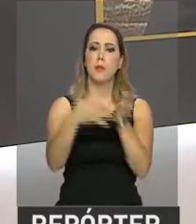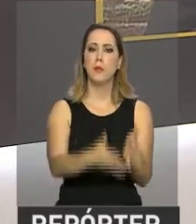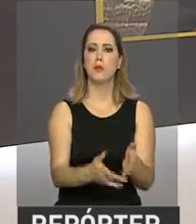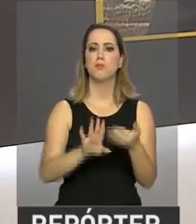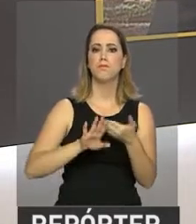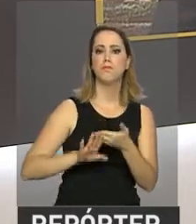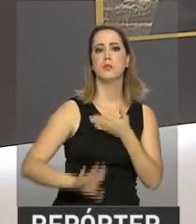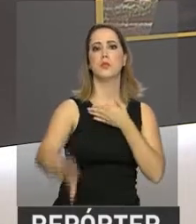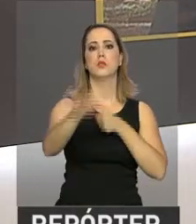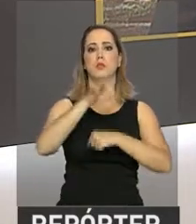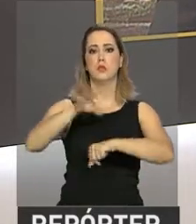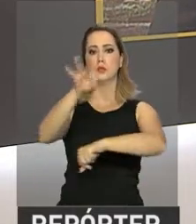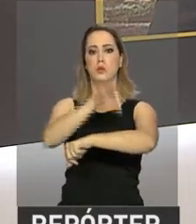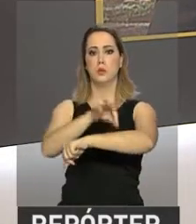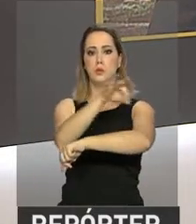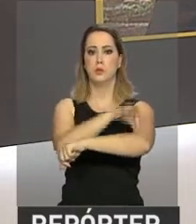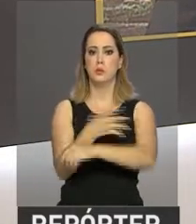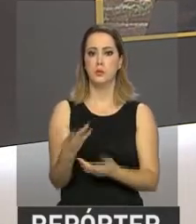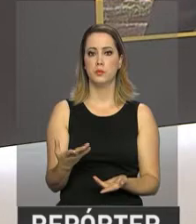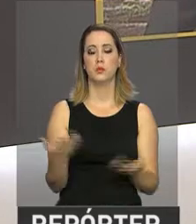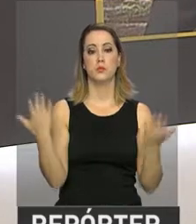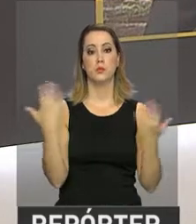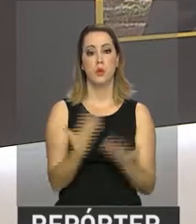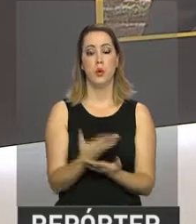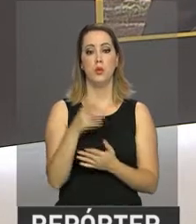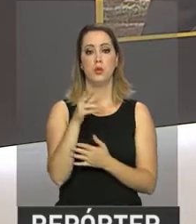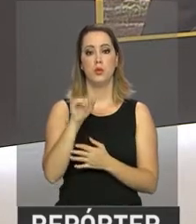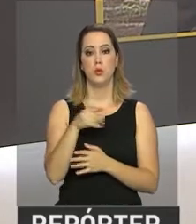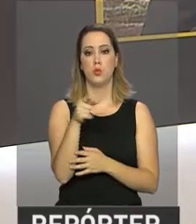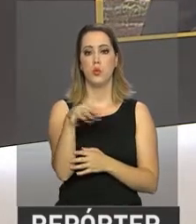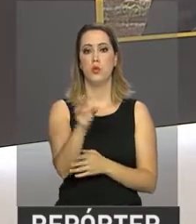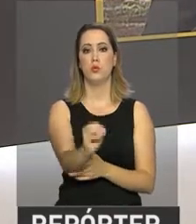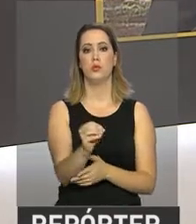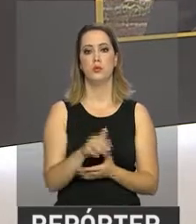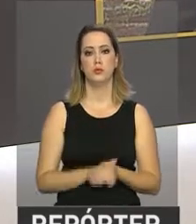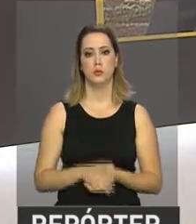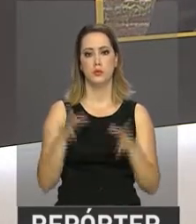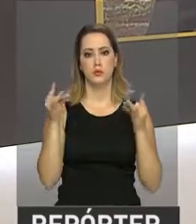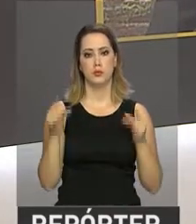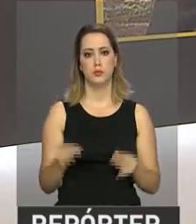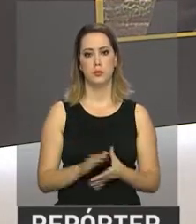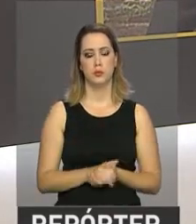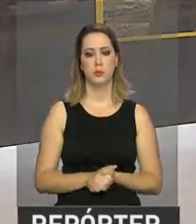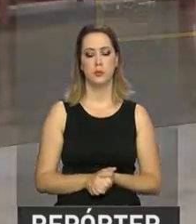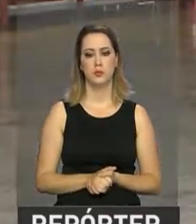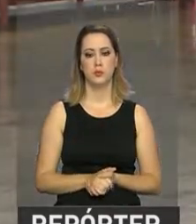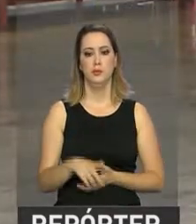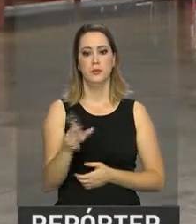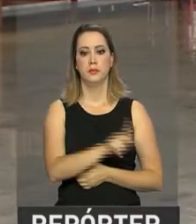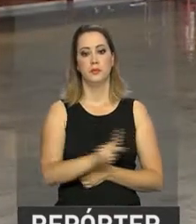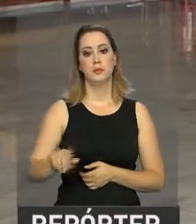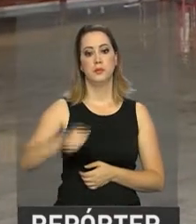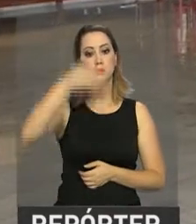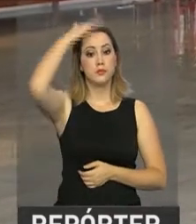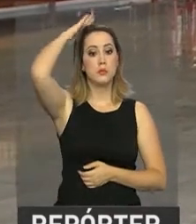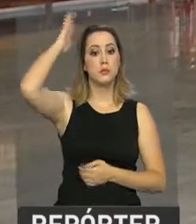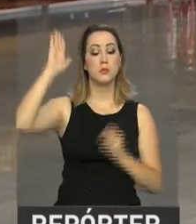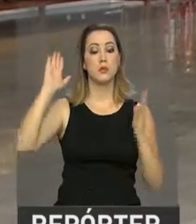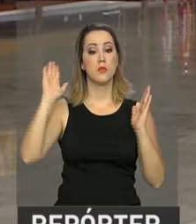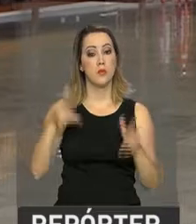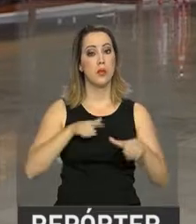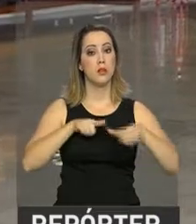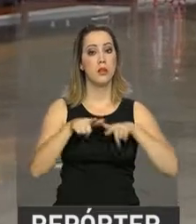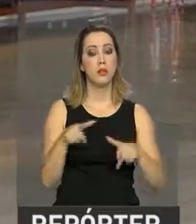luta contra o mosquito. João Pedro Neto tem os detalhes para a gente. Isso mesmo, Renato. O presidente Michel Temer está envolvido pessoalmente